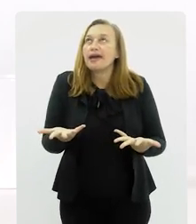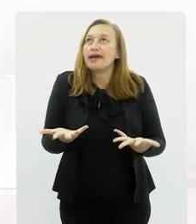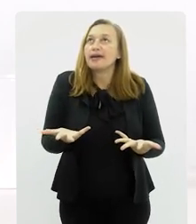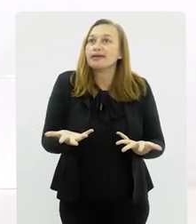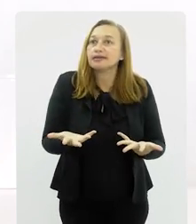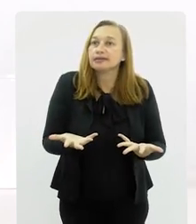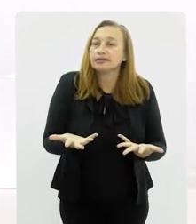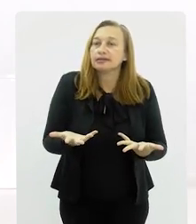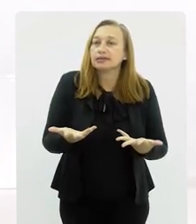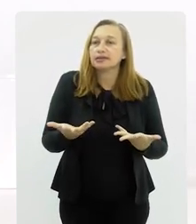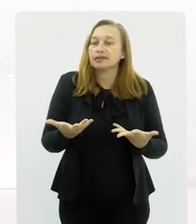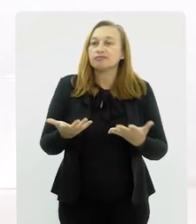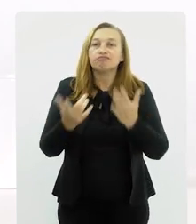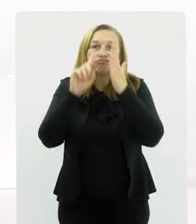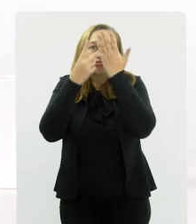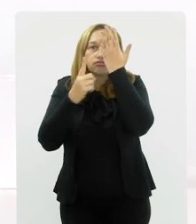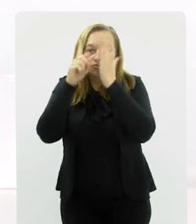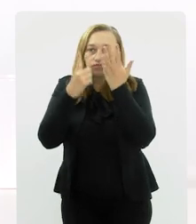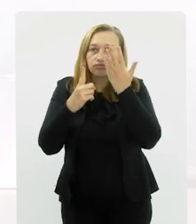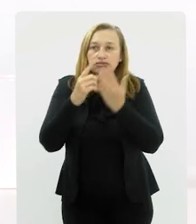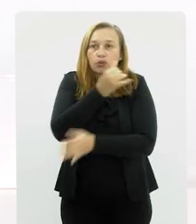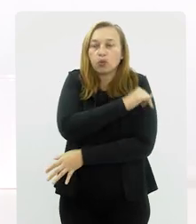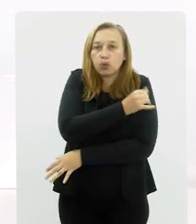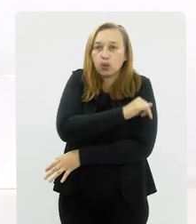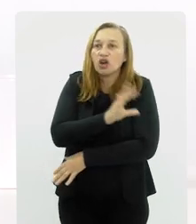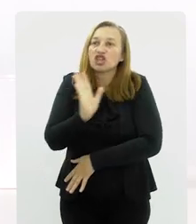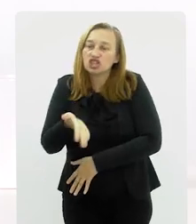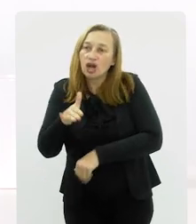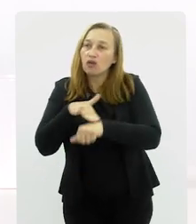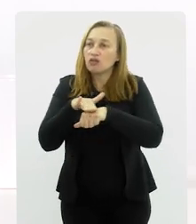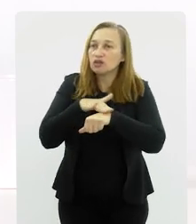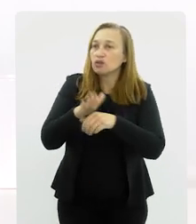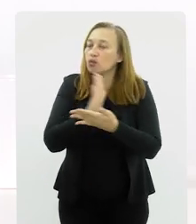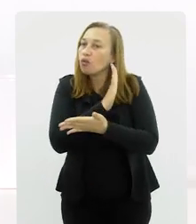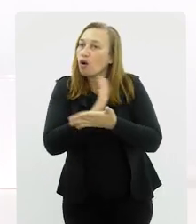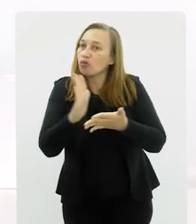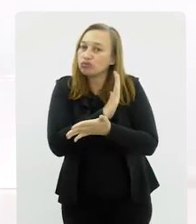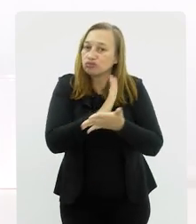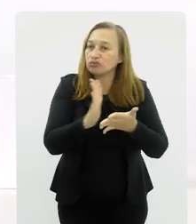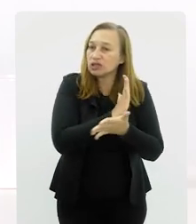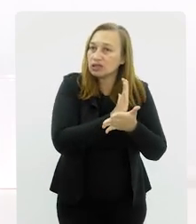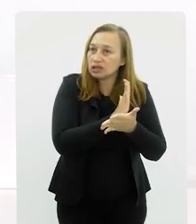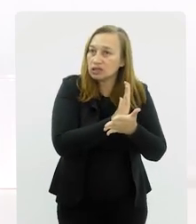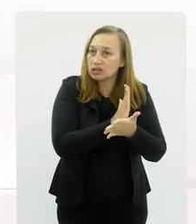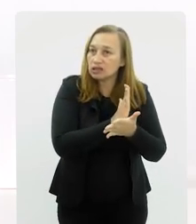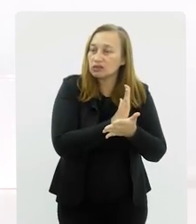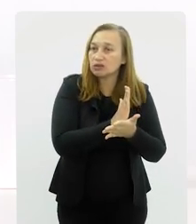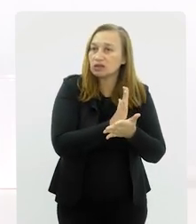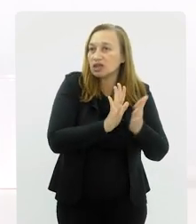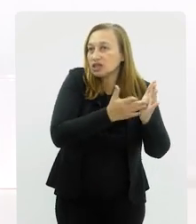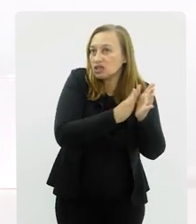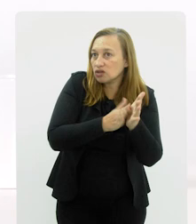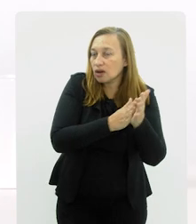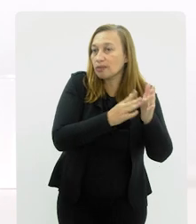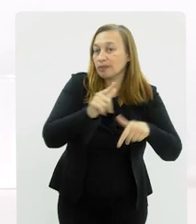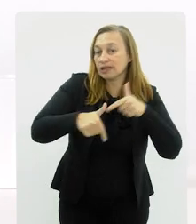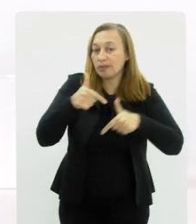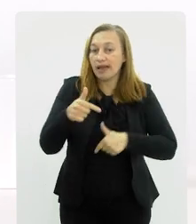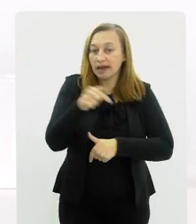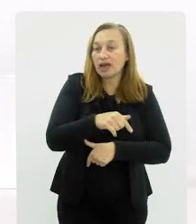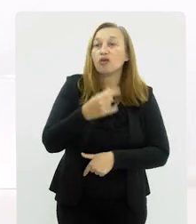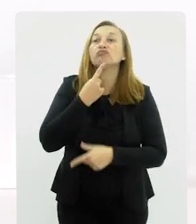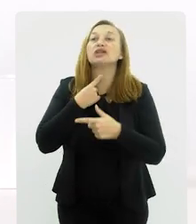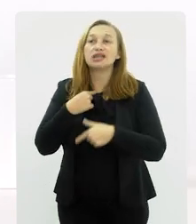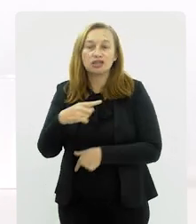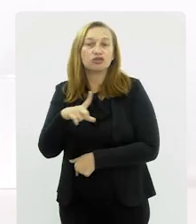Dessa efervescência que é o carnaval do Rio de Janeiro. A gente já conversou com algumas agremiações para trabalhar aqui e é um desejo que eu tenho. Eu tenho um desejo